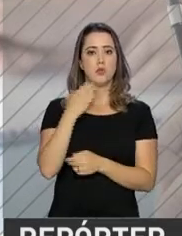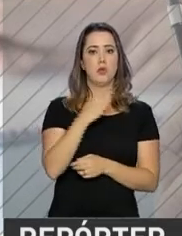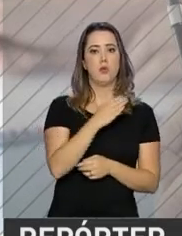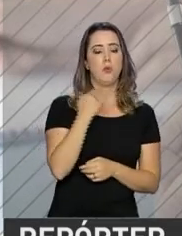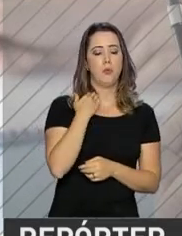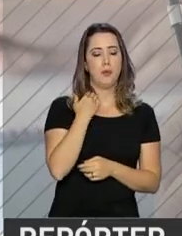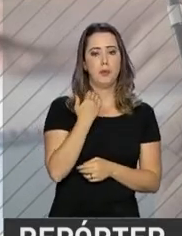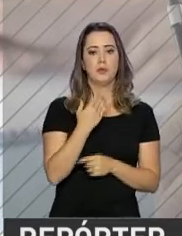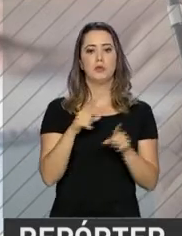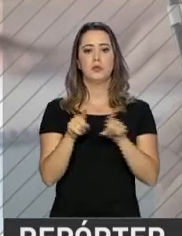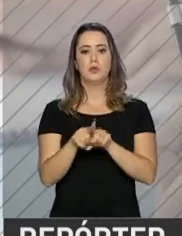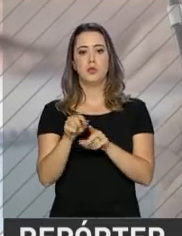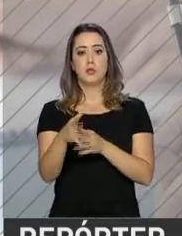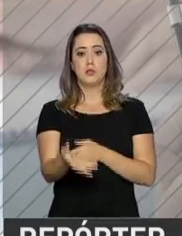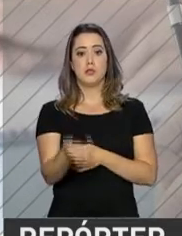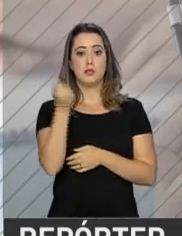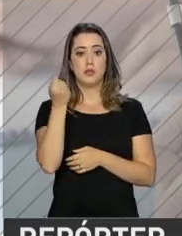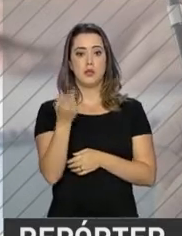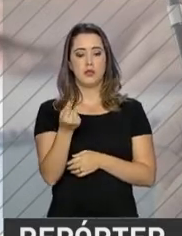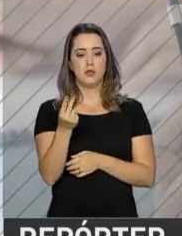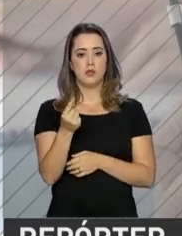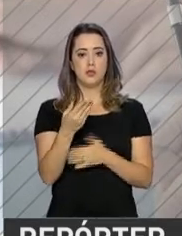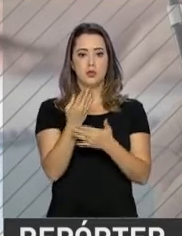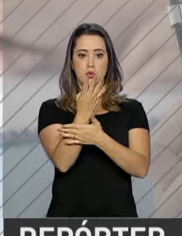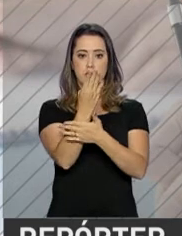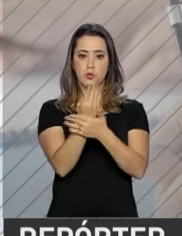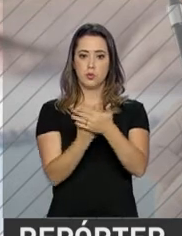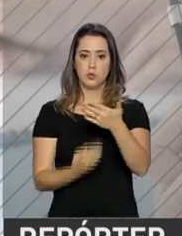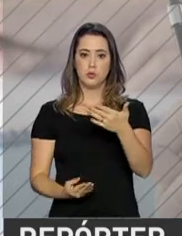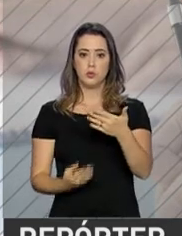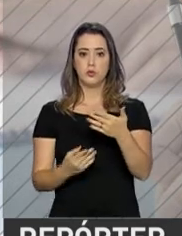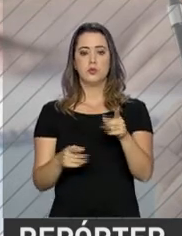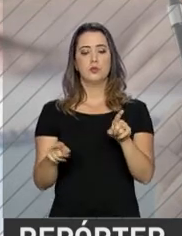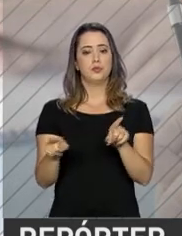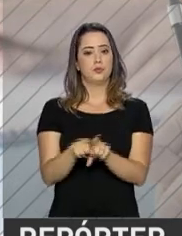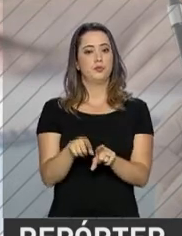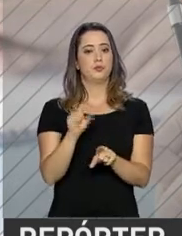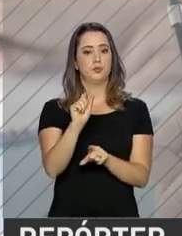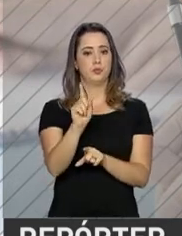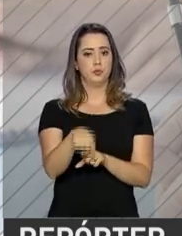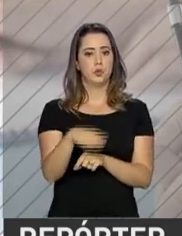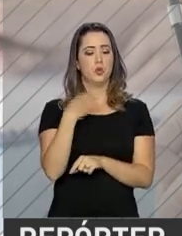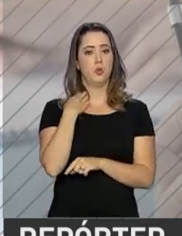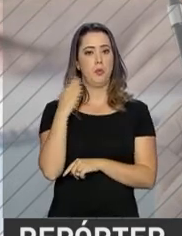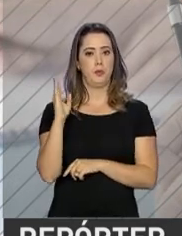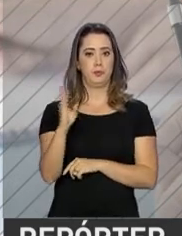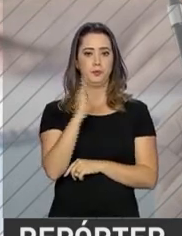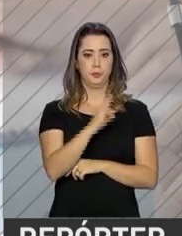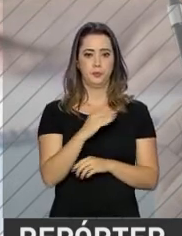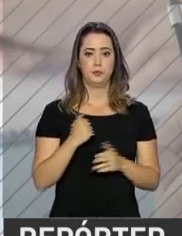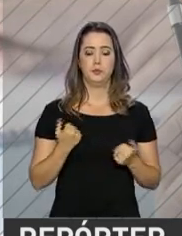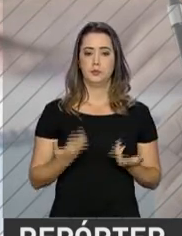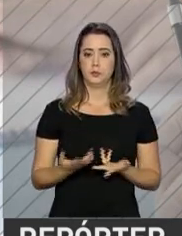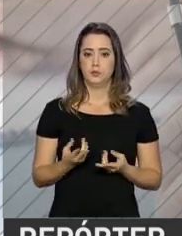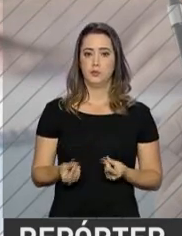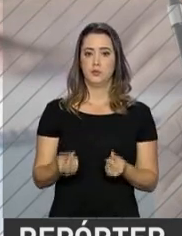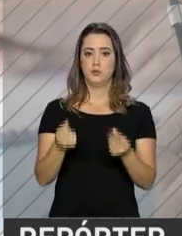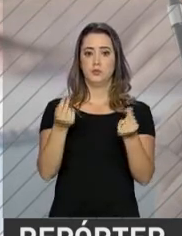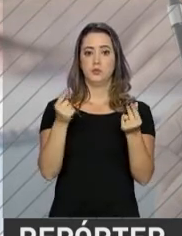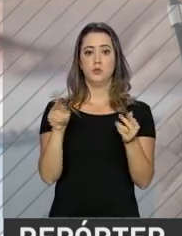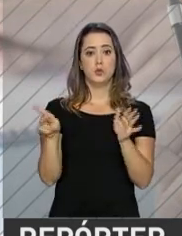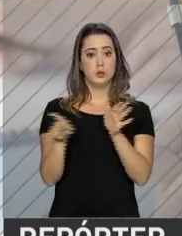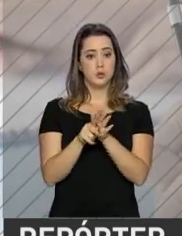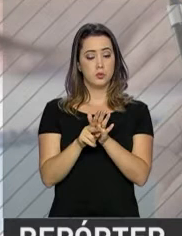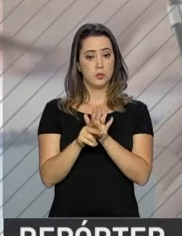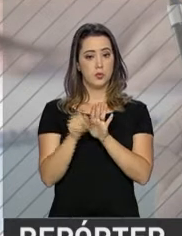pagamento fazer saques e retirar extratos nos terminais de auto atendimento do banco do brasil os recursos do